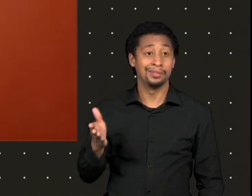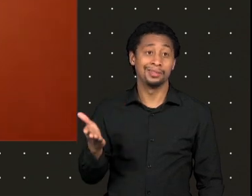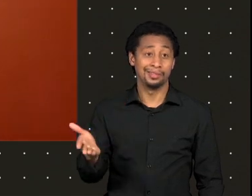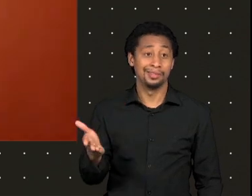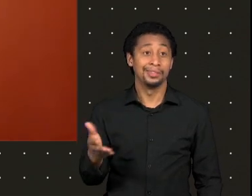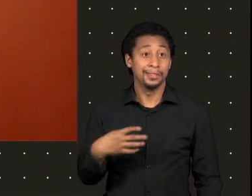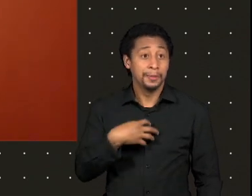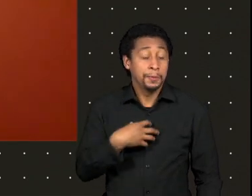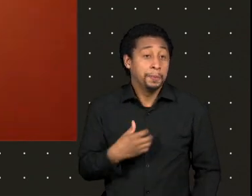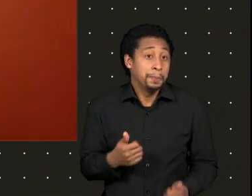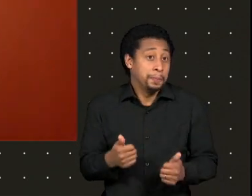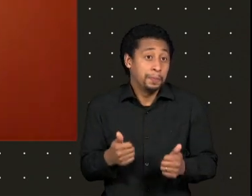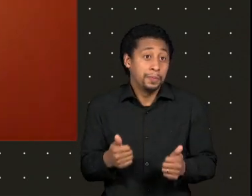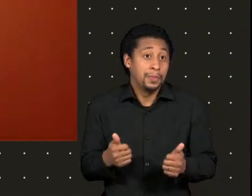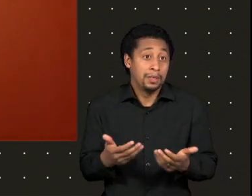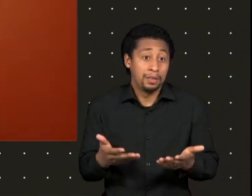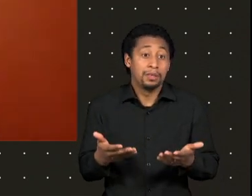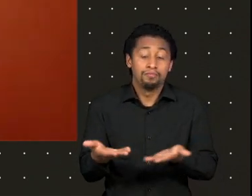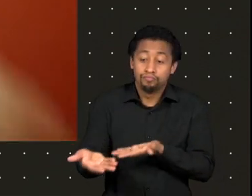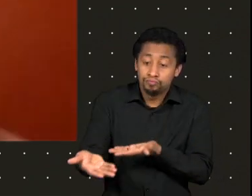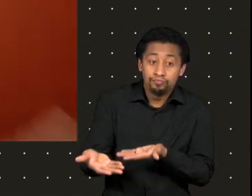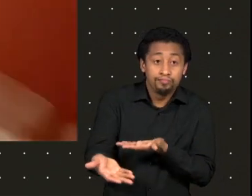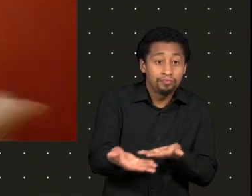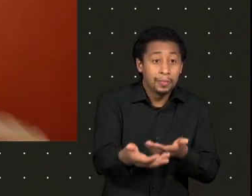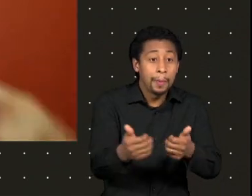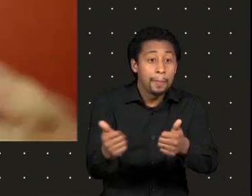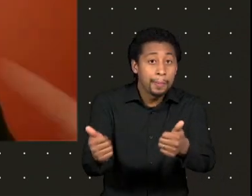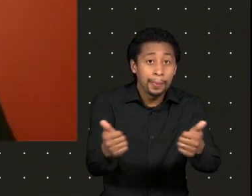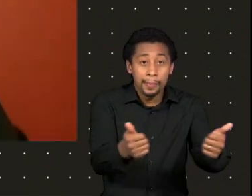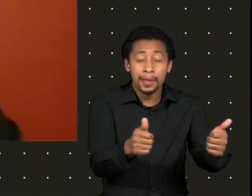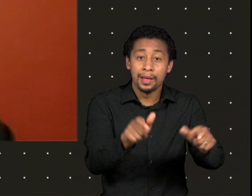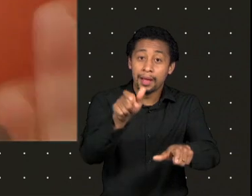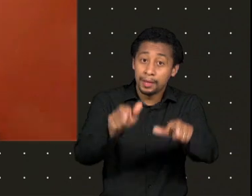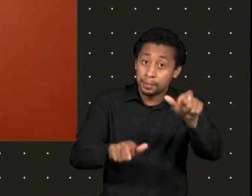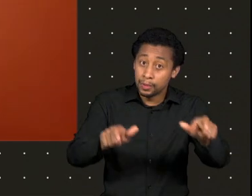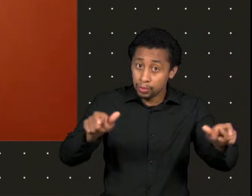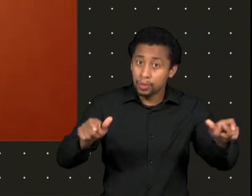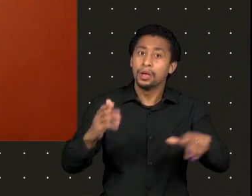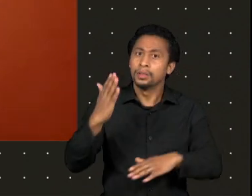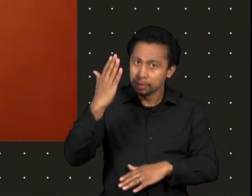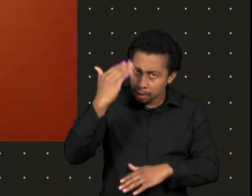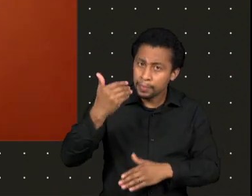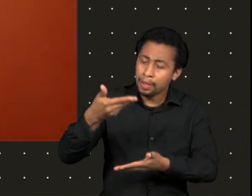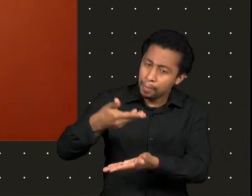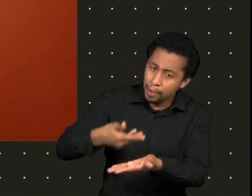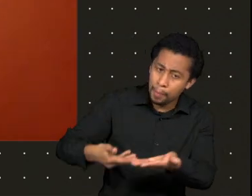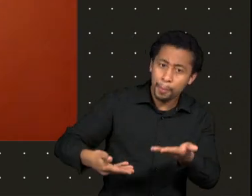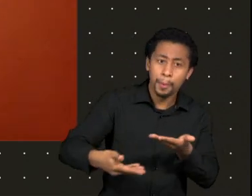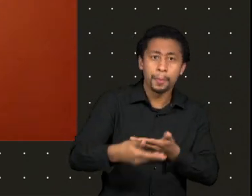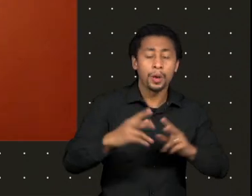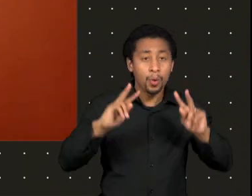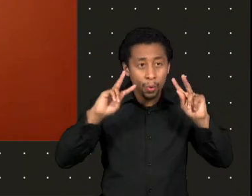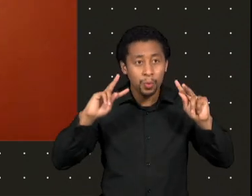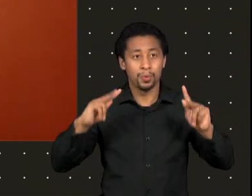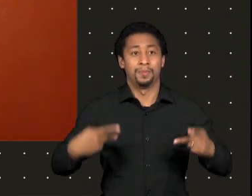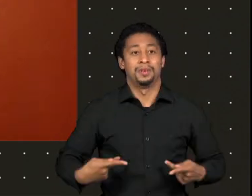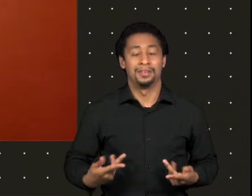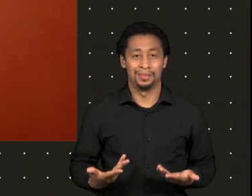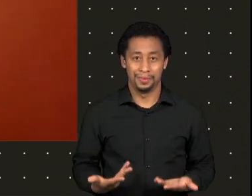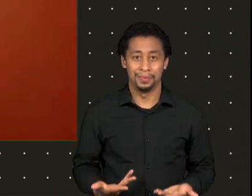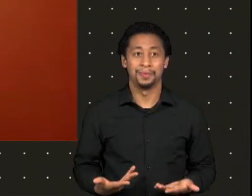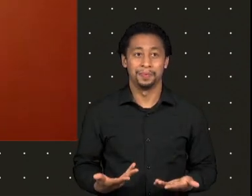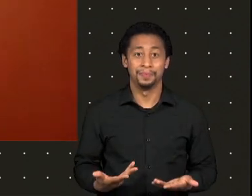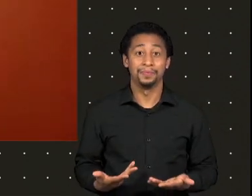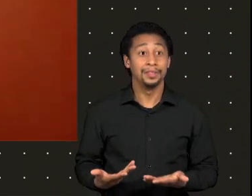estar, tratar as pessoas bem, saber tratar do humano. Esse cara é